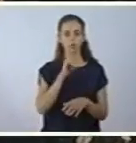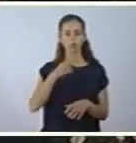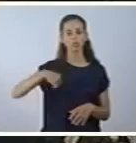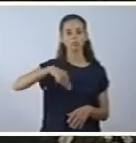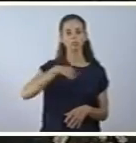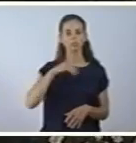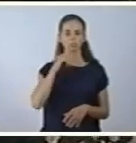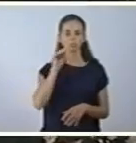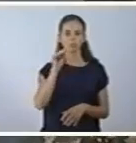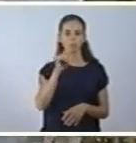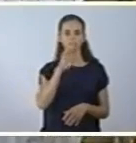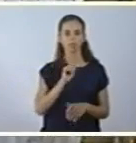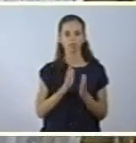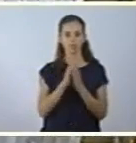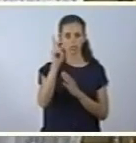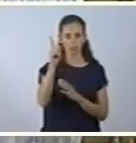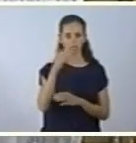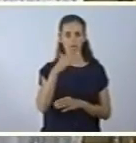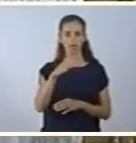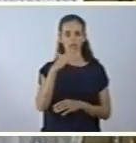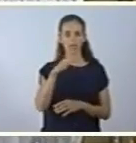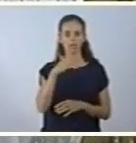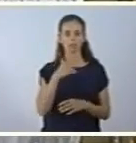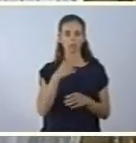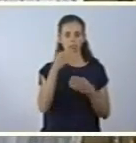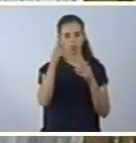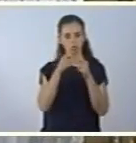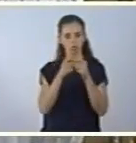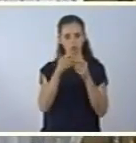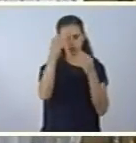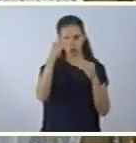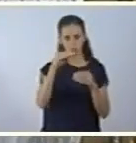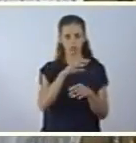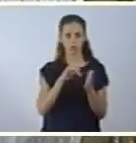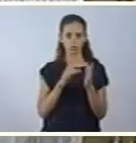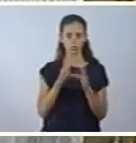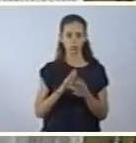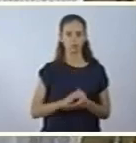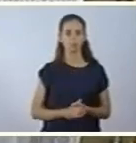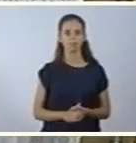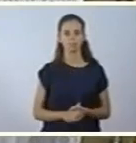chamamos e somos filhos de Deus, cantemos a oração que o Senhor nos ensinou.